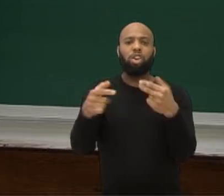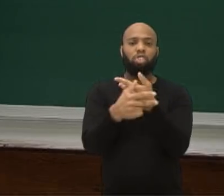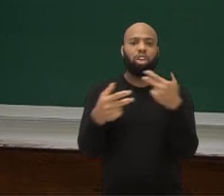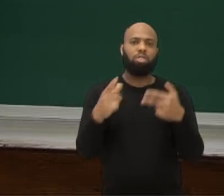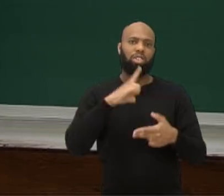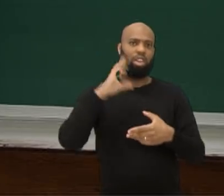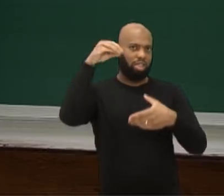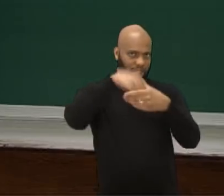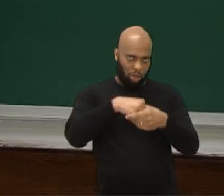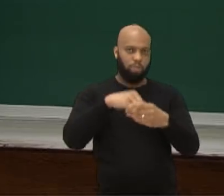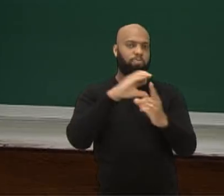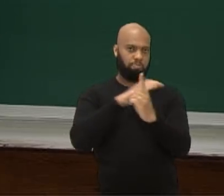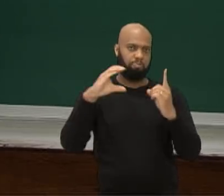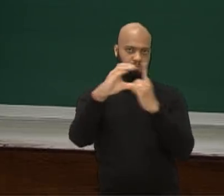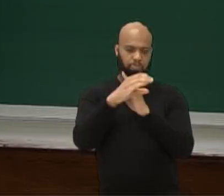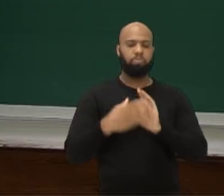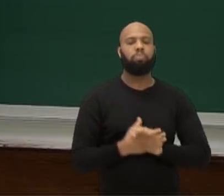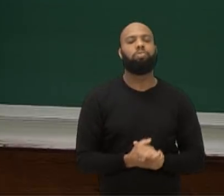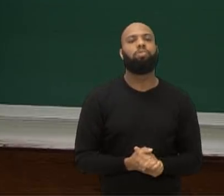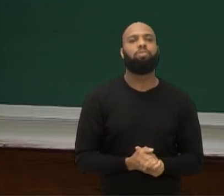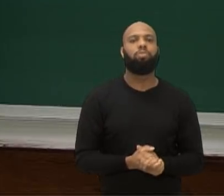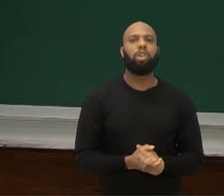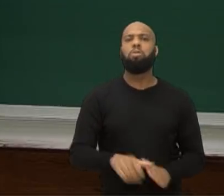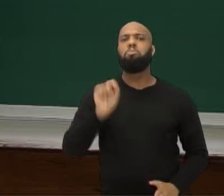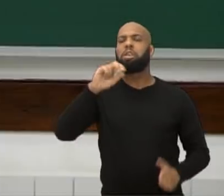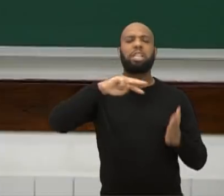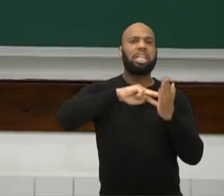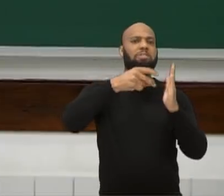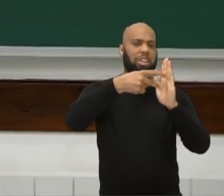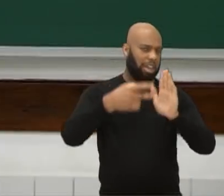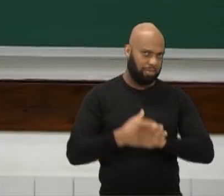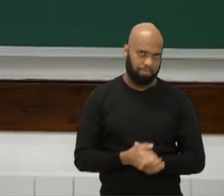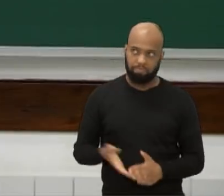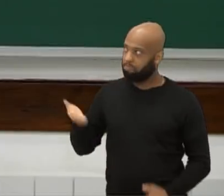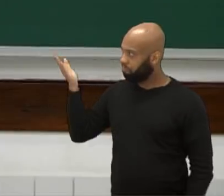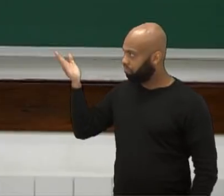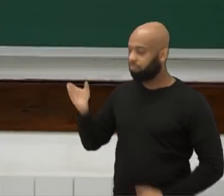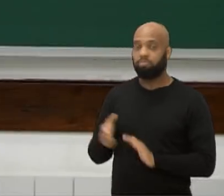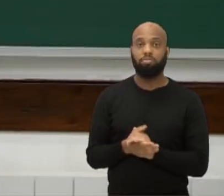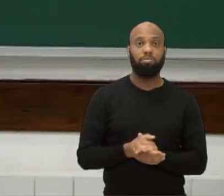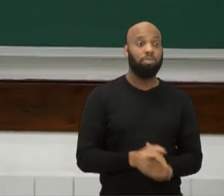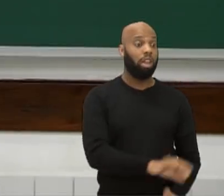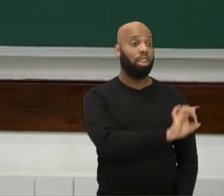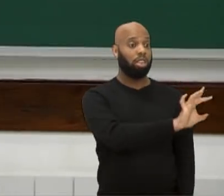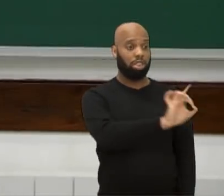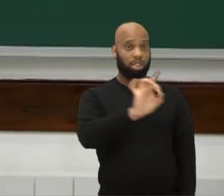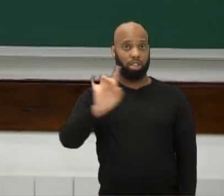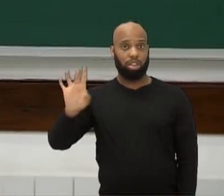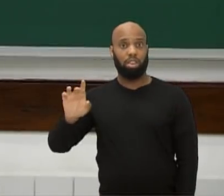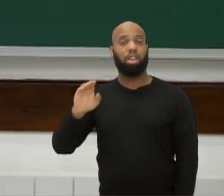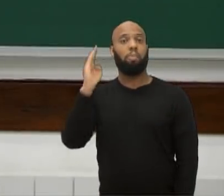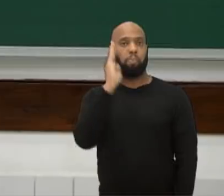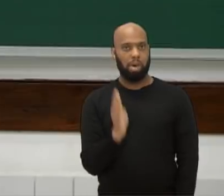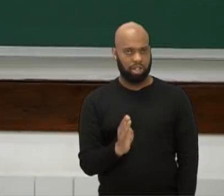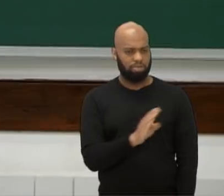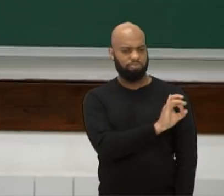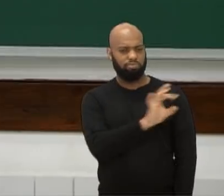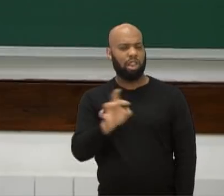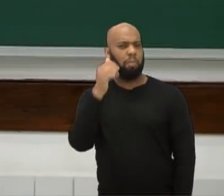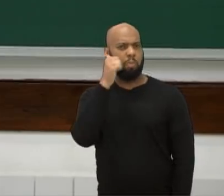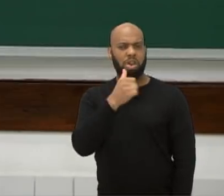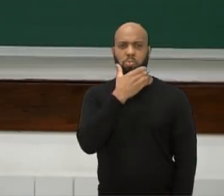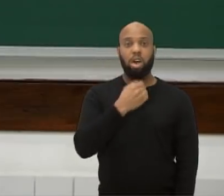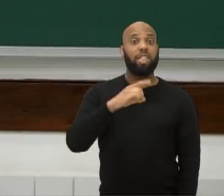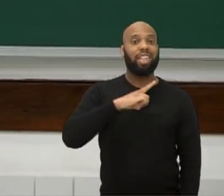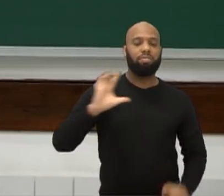que isso quer dizer de maneira prática, de maneira simples? Que cada brasileiro, que cada brasileira